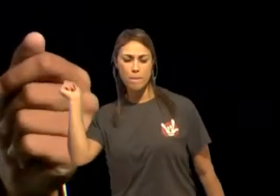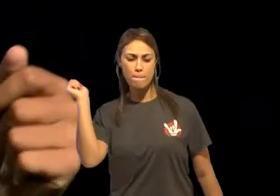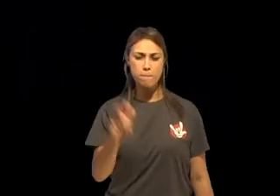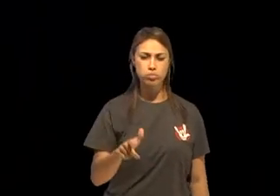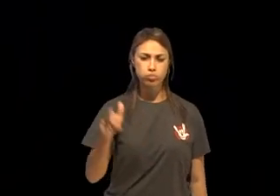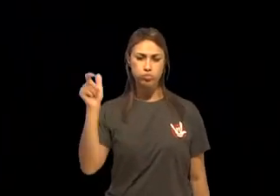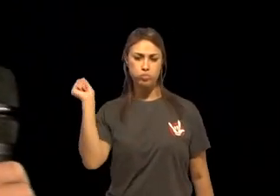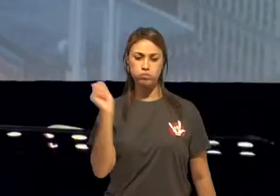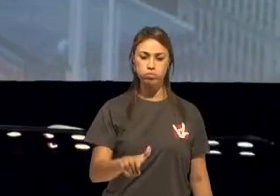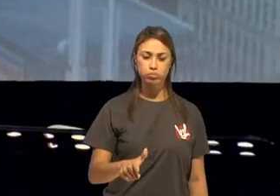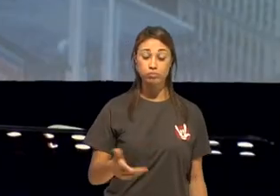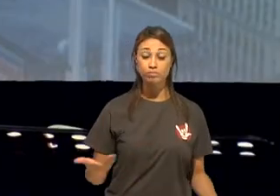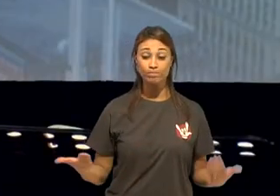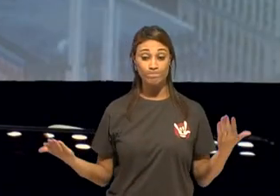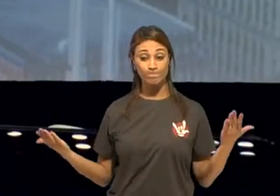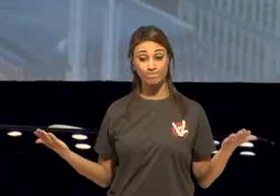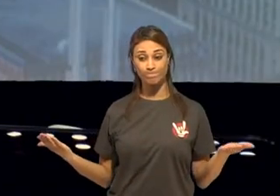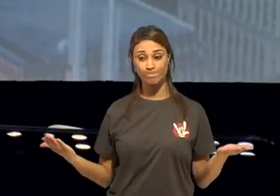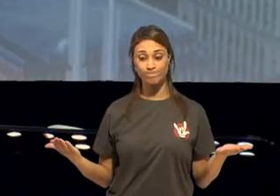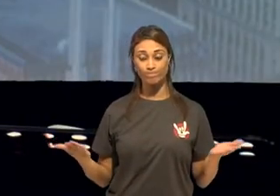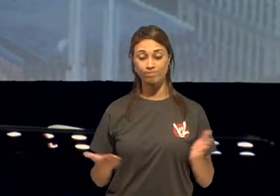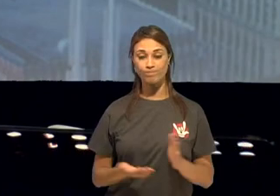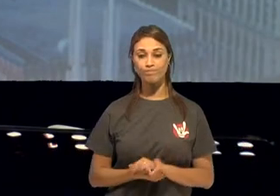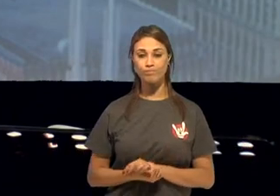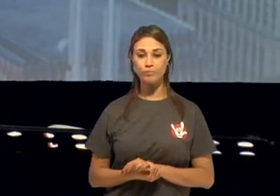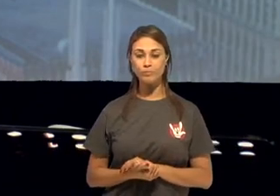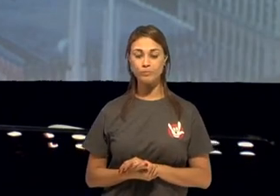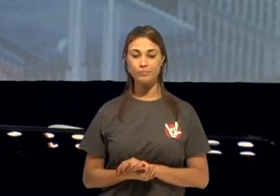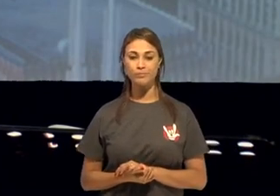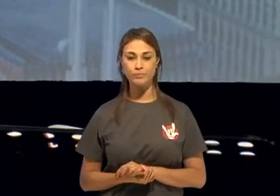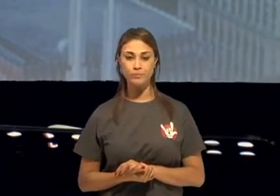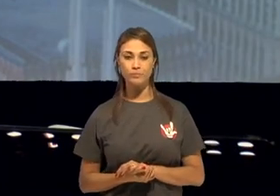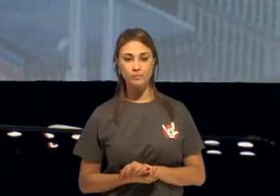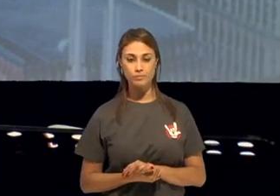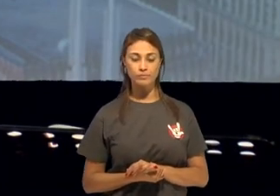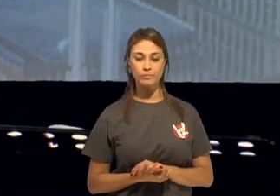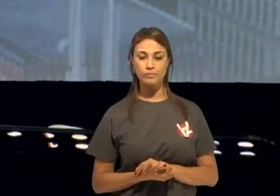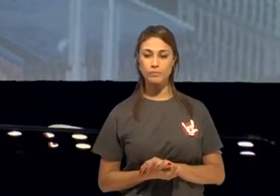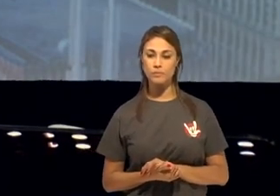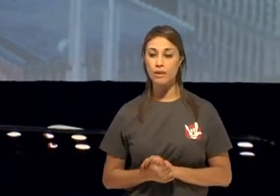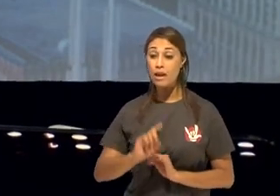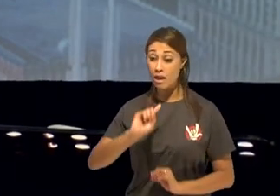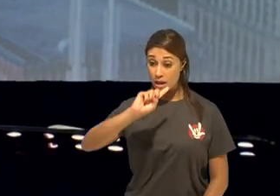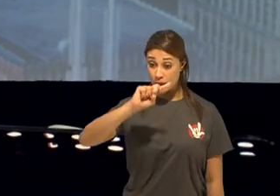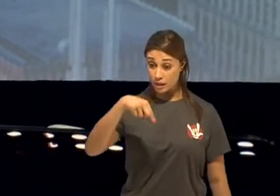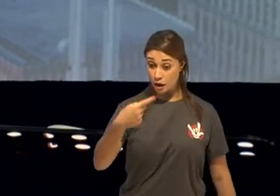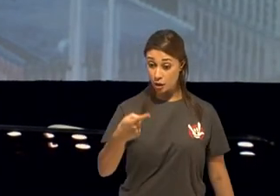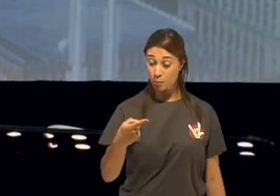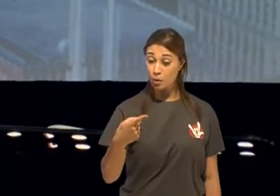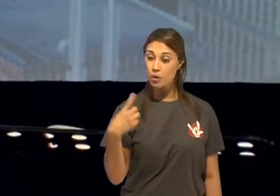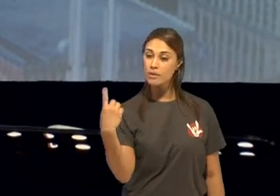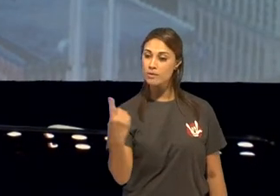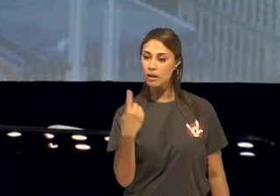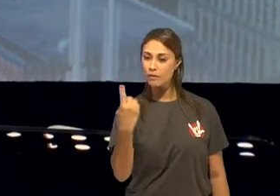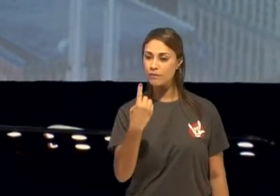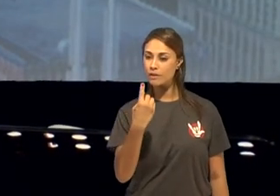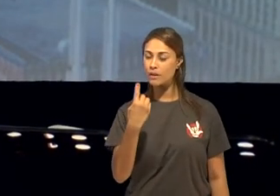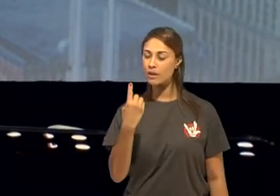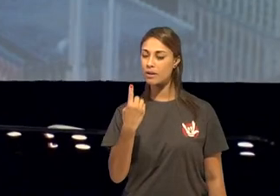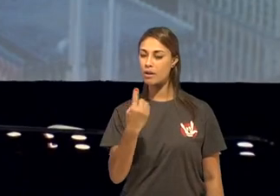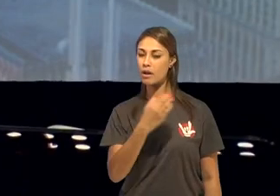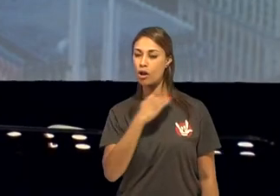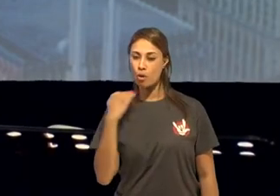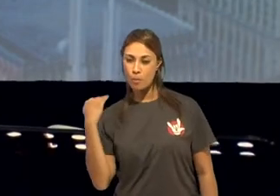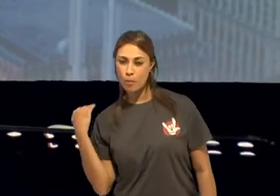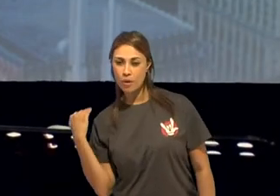e fala assim: Salomão, você lembra o que Simei fez comigo? Deus vai mostrar para você o que